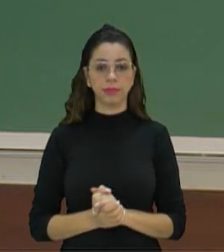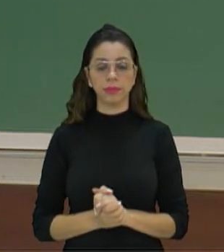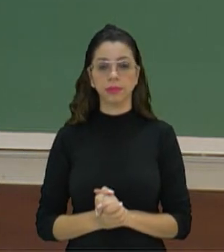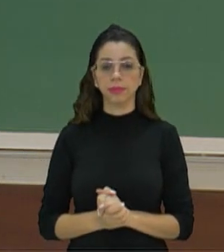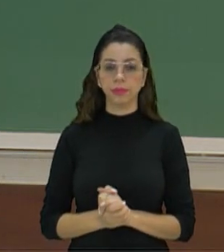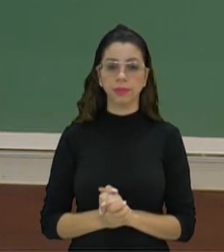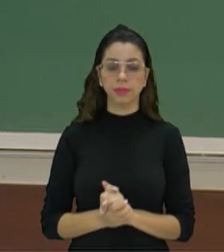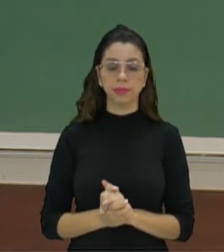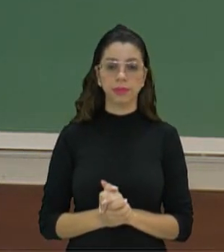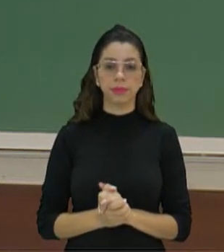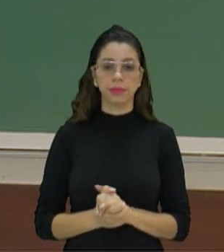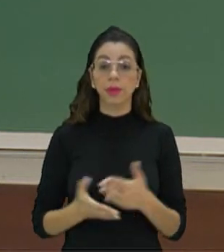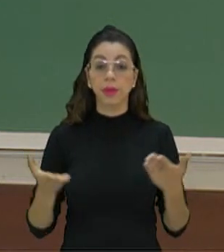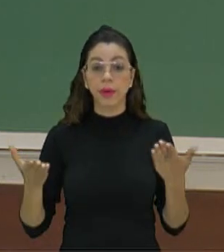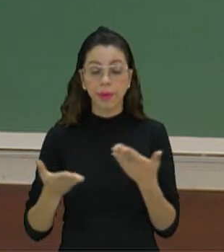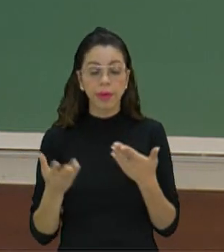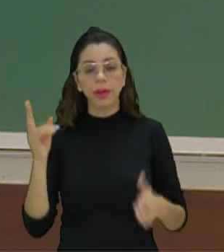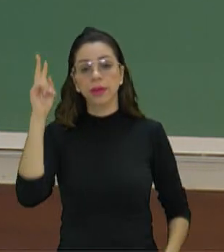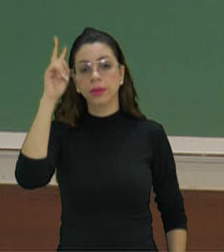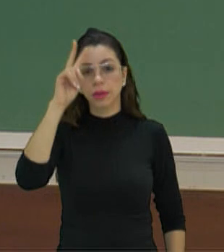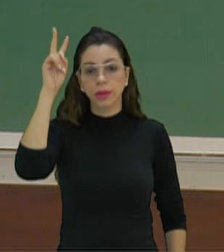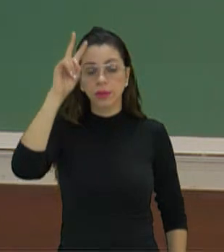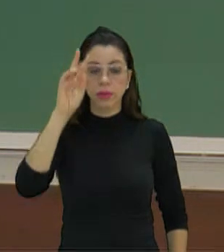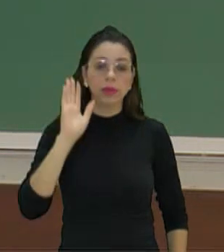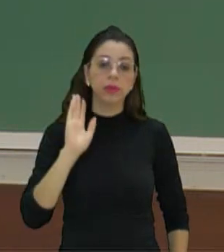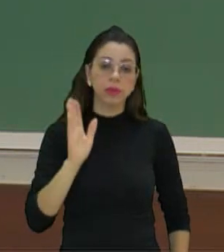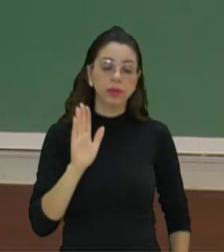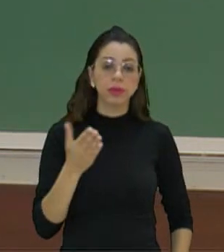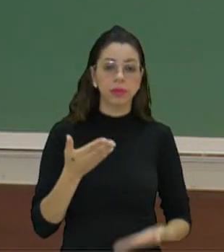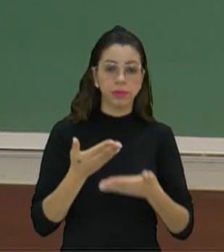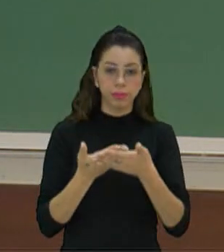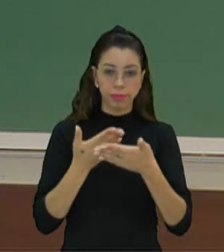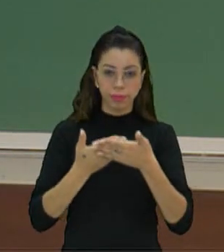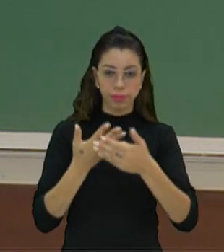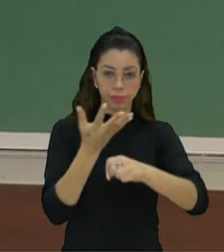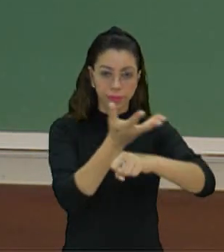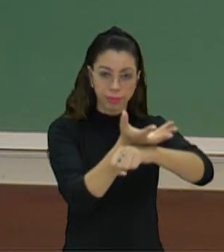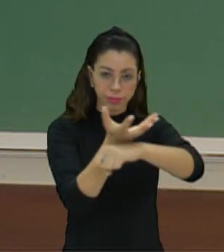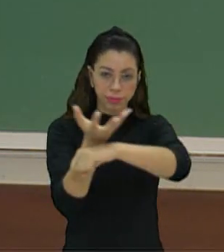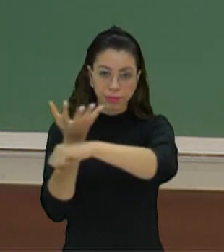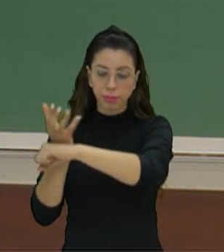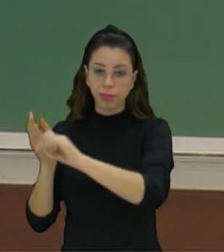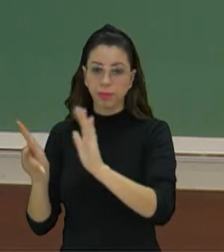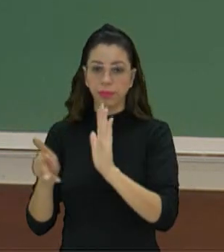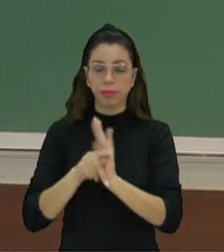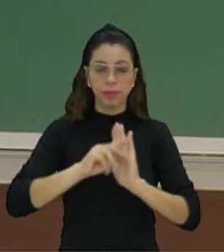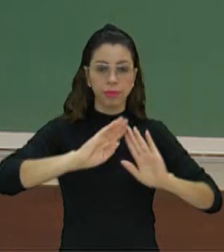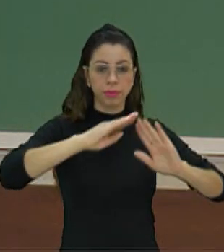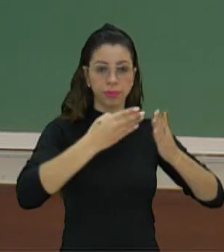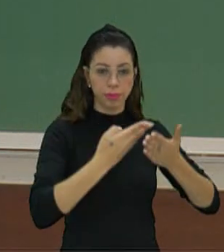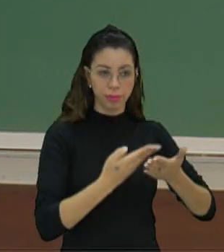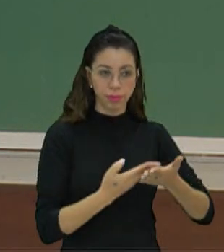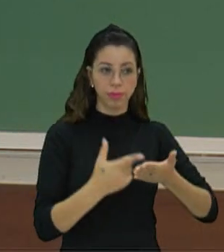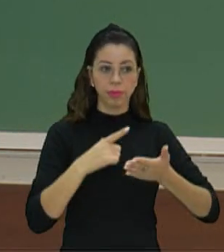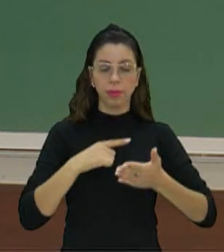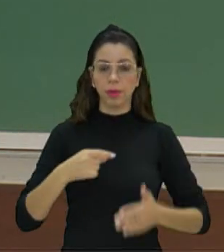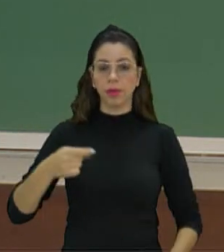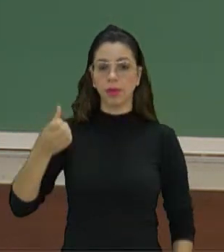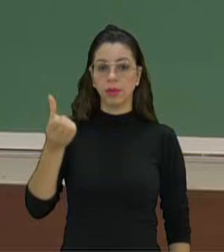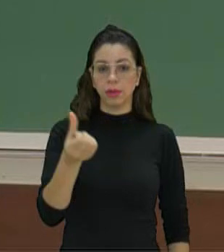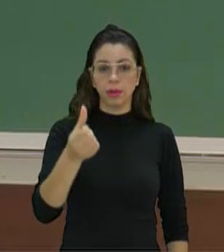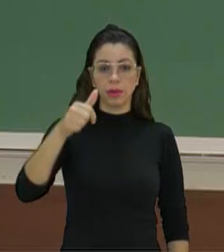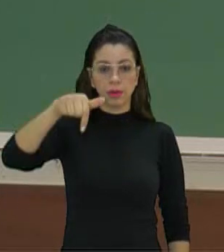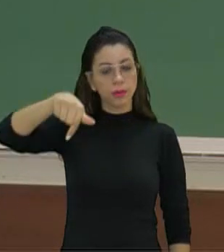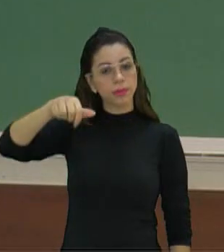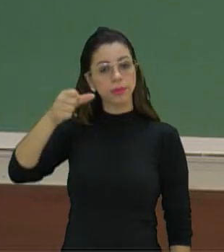Se baseando agora nessa história que a gente falou no slide anterior das matérias de escola, eu tenho aqui as números 6, 7, 8 e 9